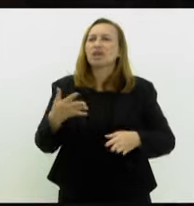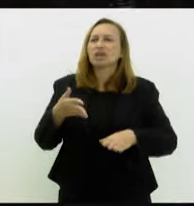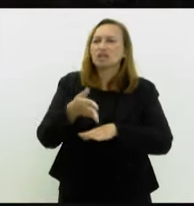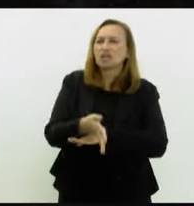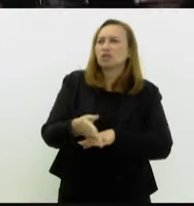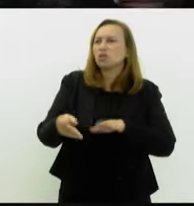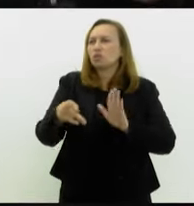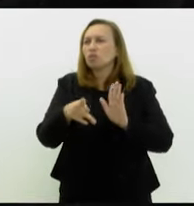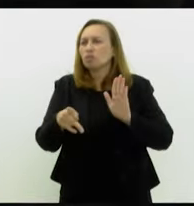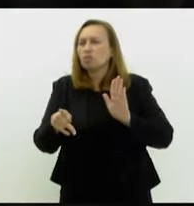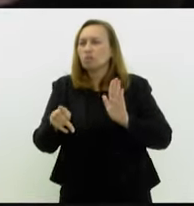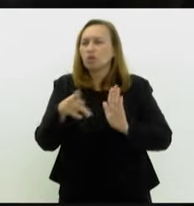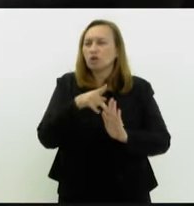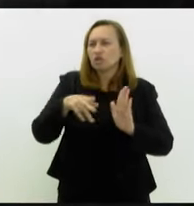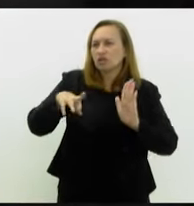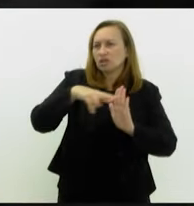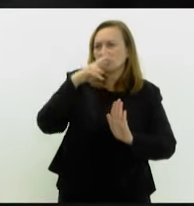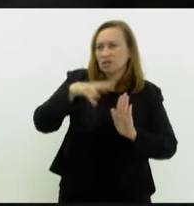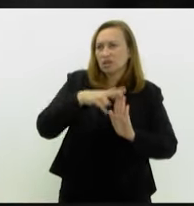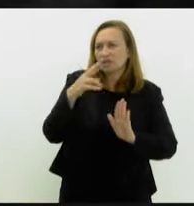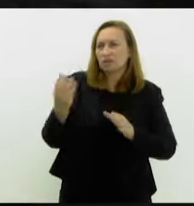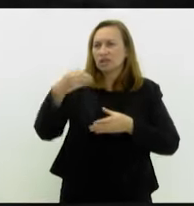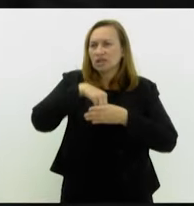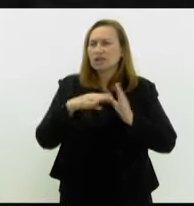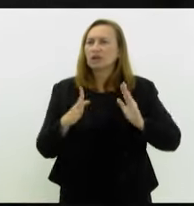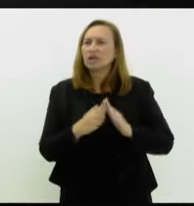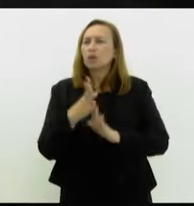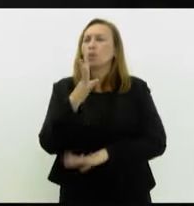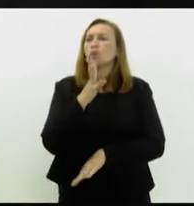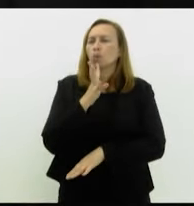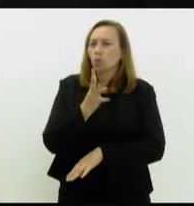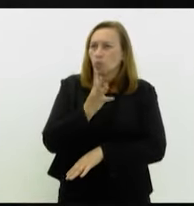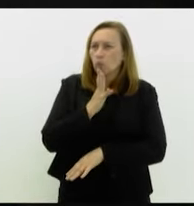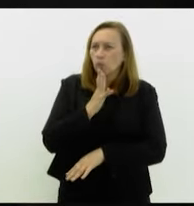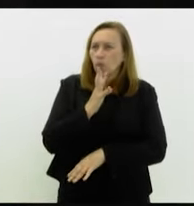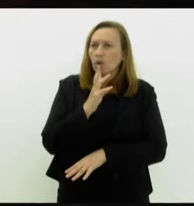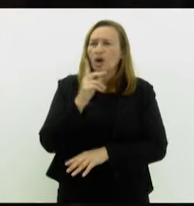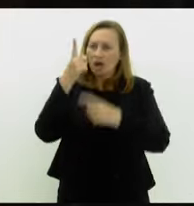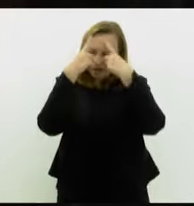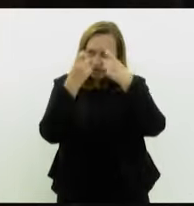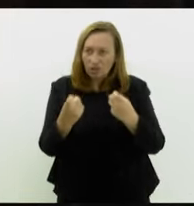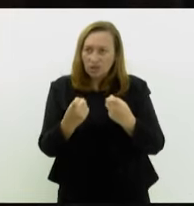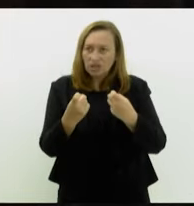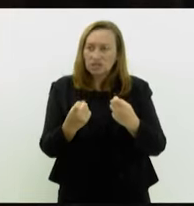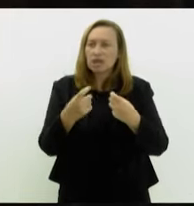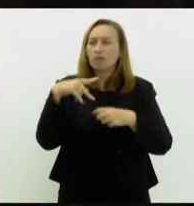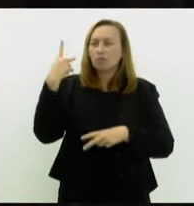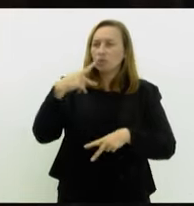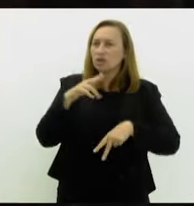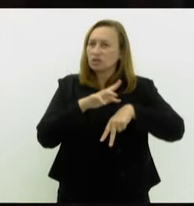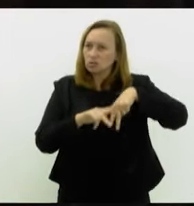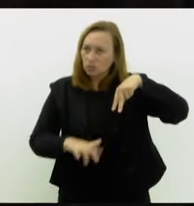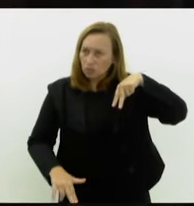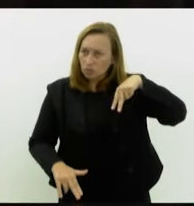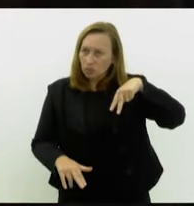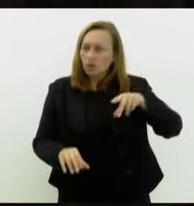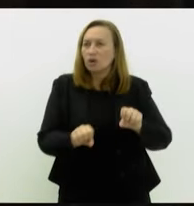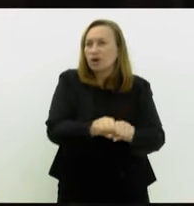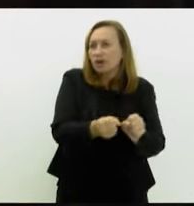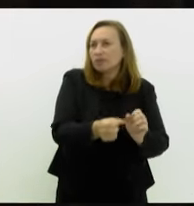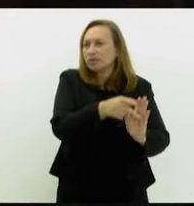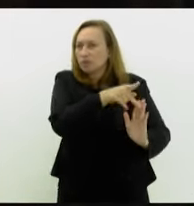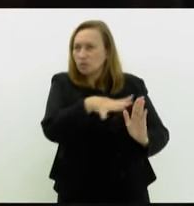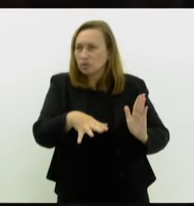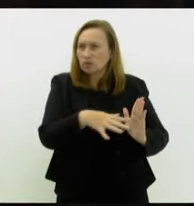projeto de resolução para dentro da casa reconhecendo a violência política de gênero como quebra de decoro parlamentar